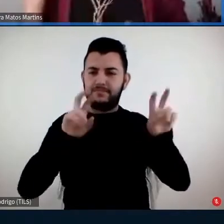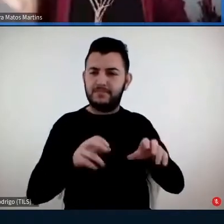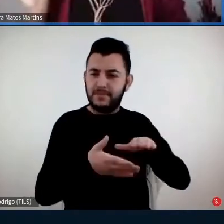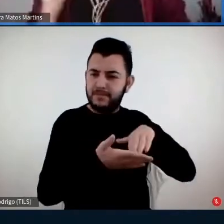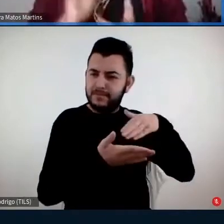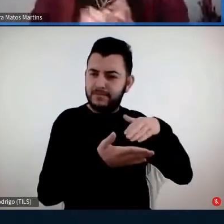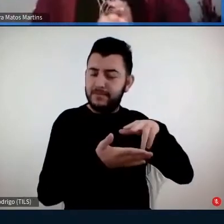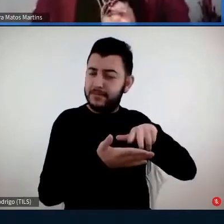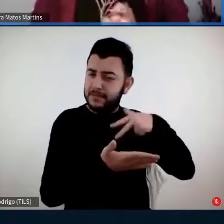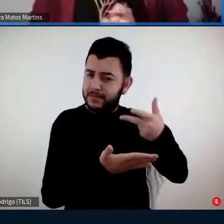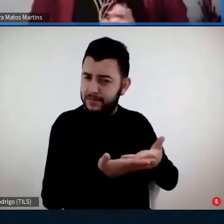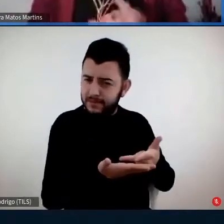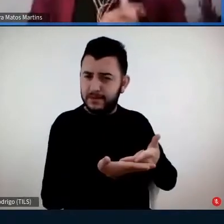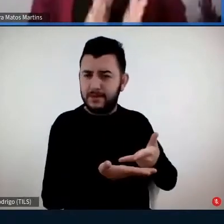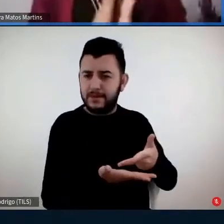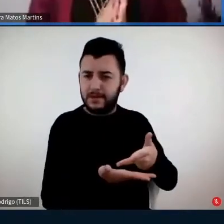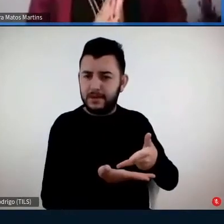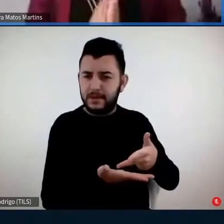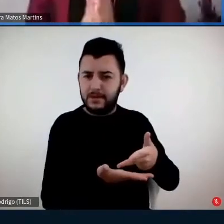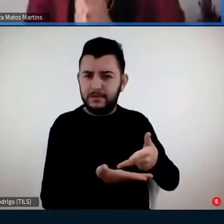interpretativa,